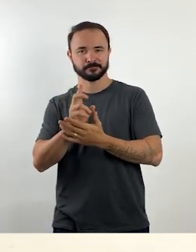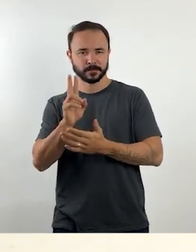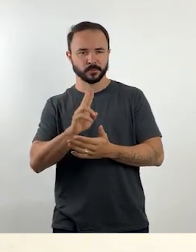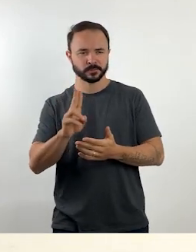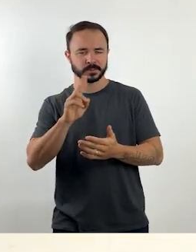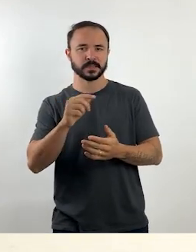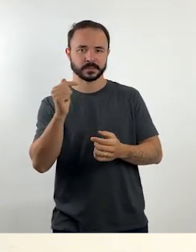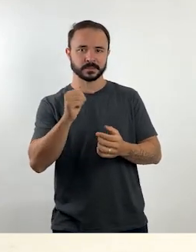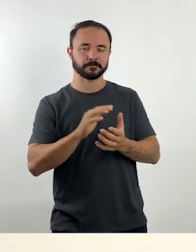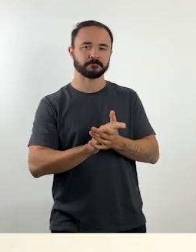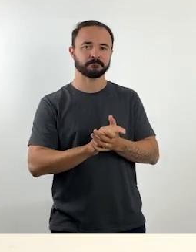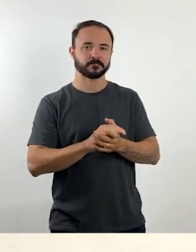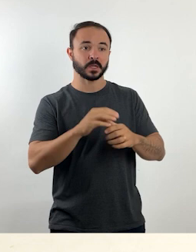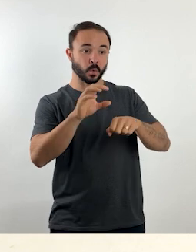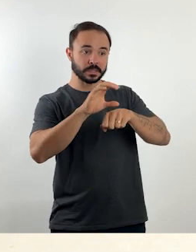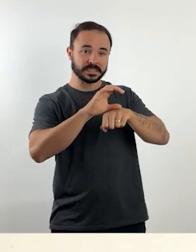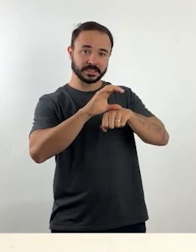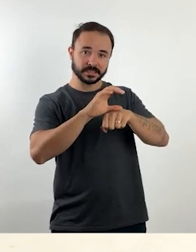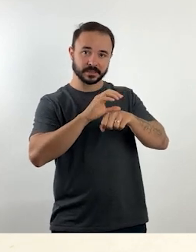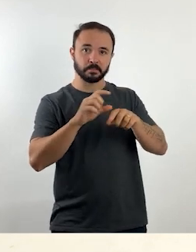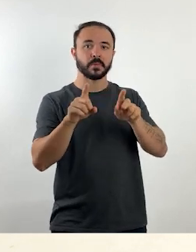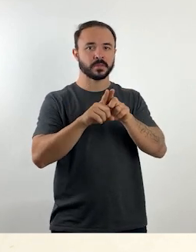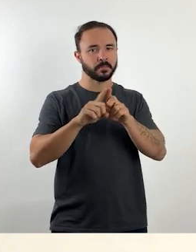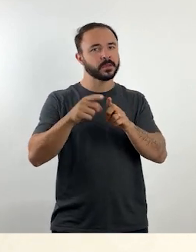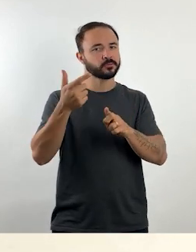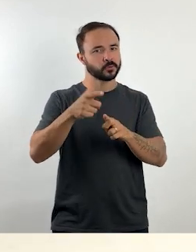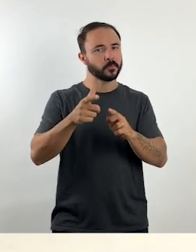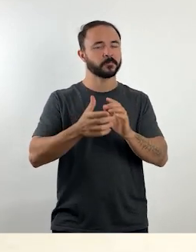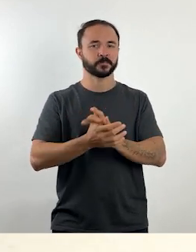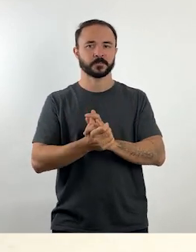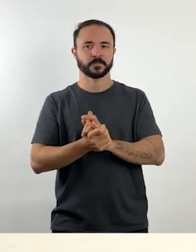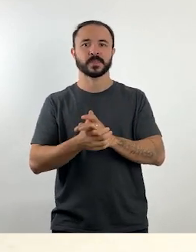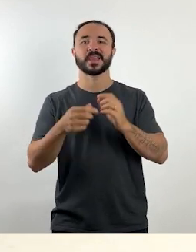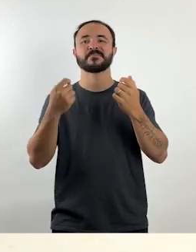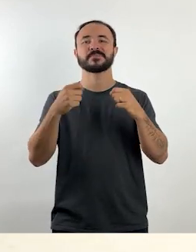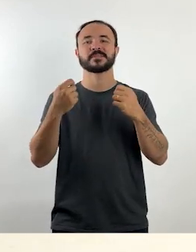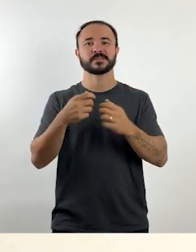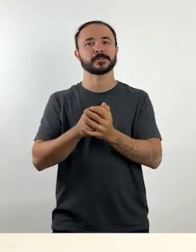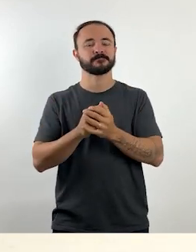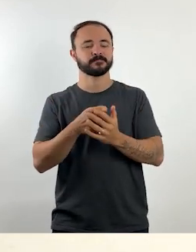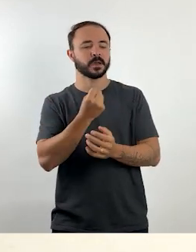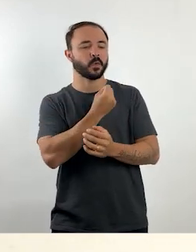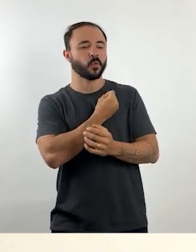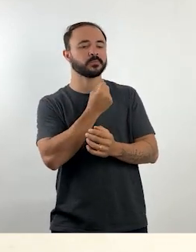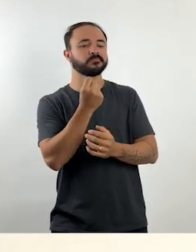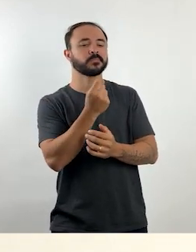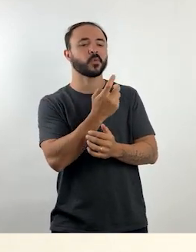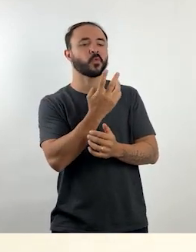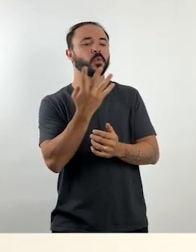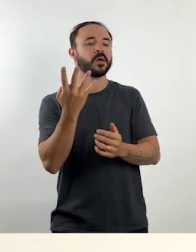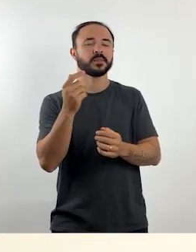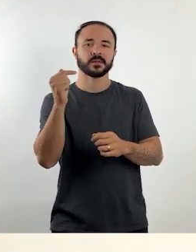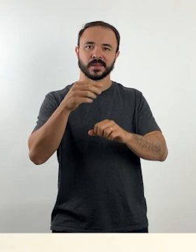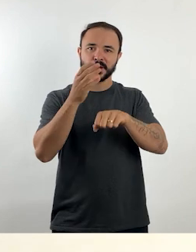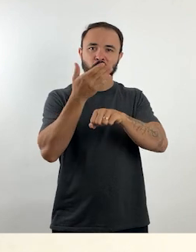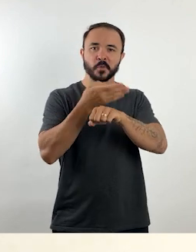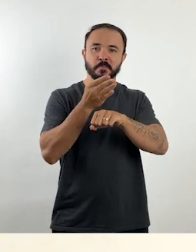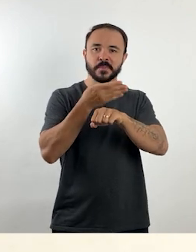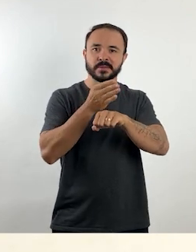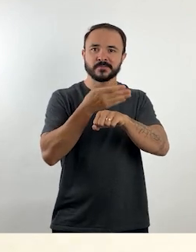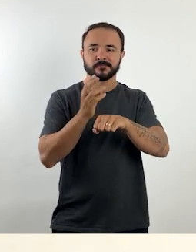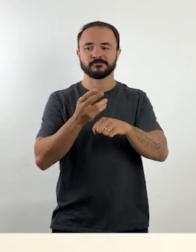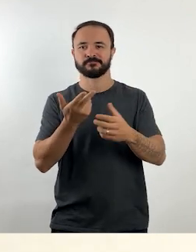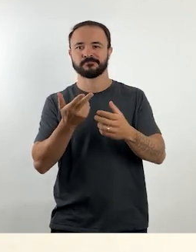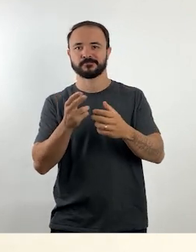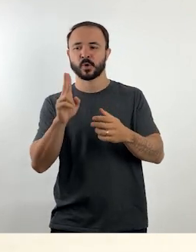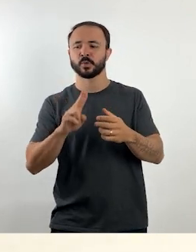também um pinozinho cinza na ponta. E aí eu vou ter que contar em que furo no branco eu vou